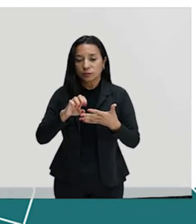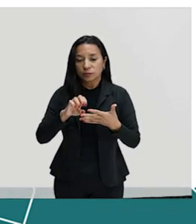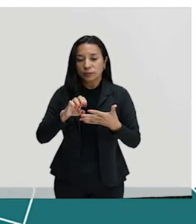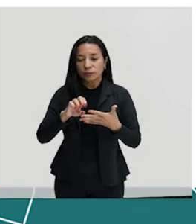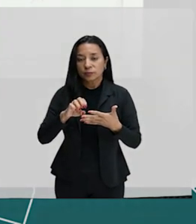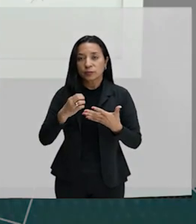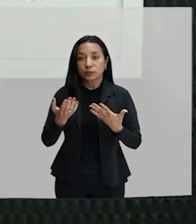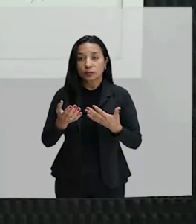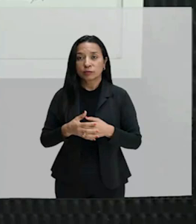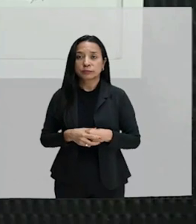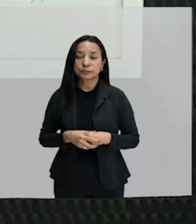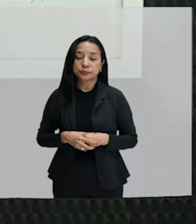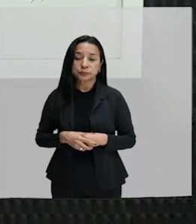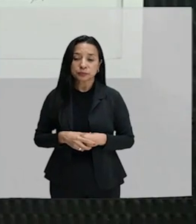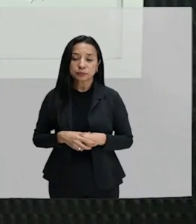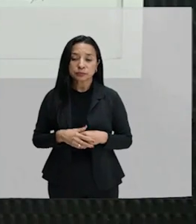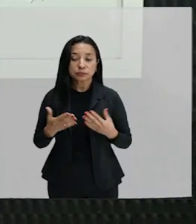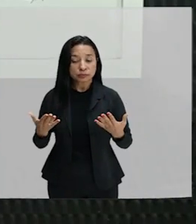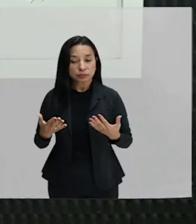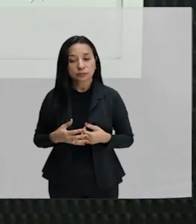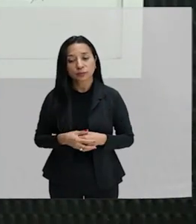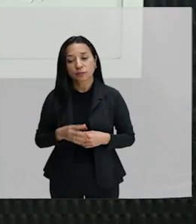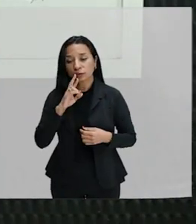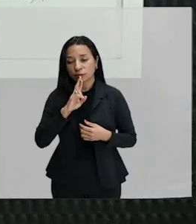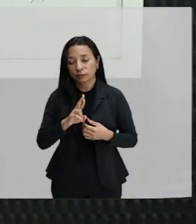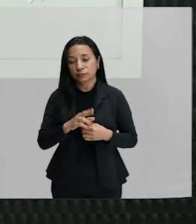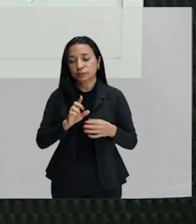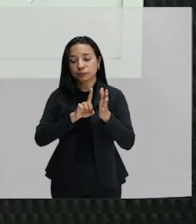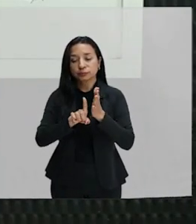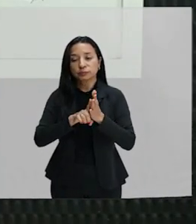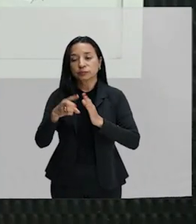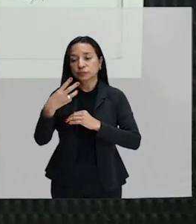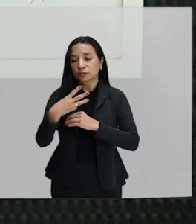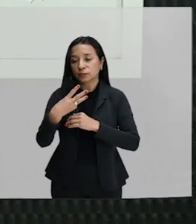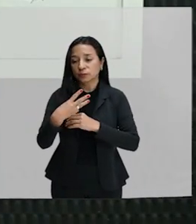grax né então vamos lá questão